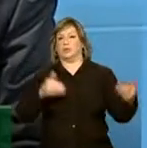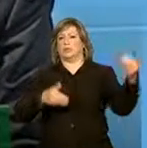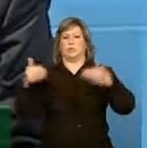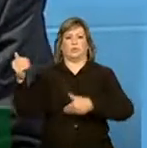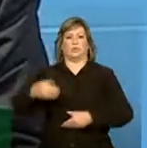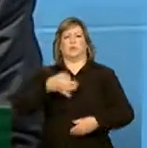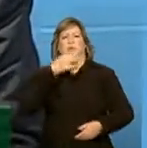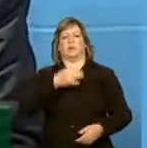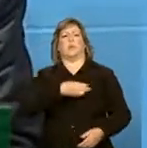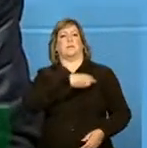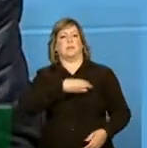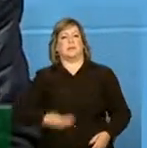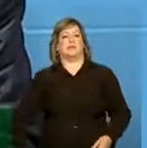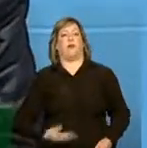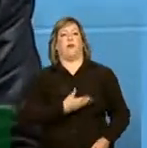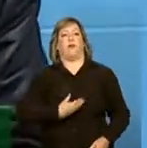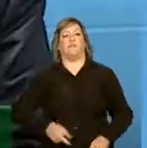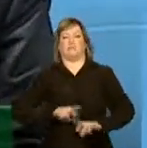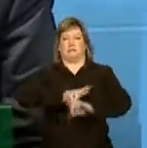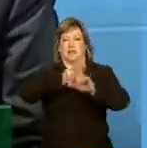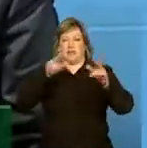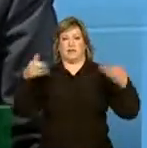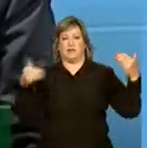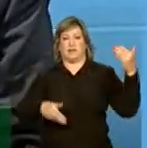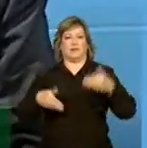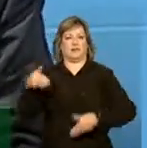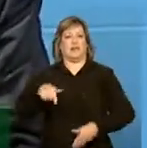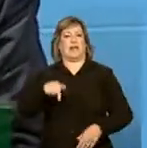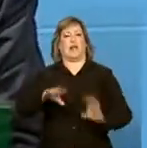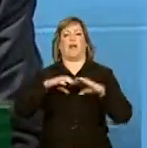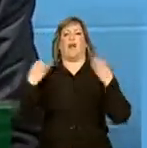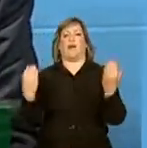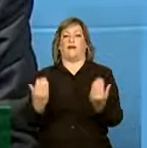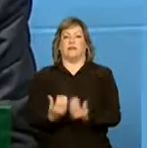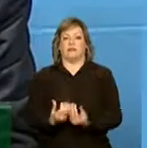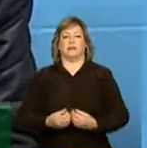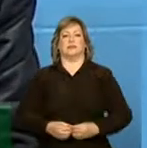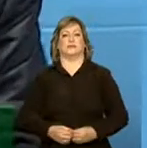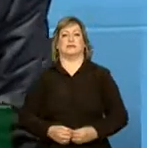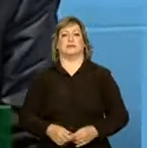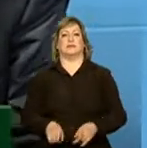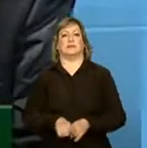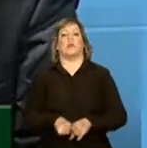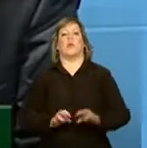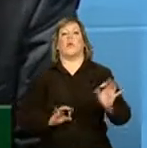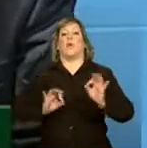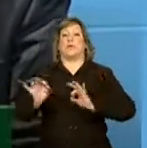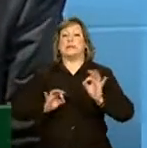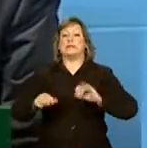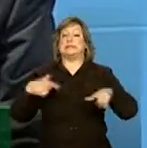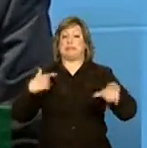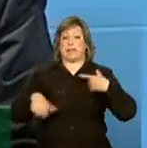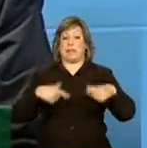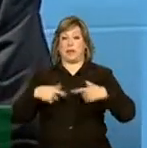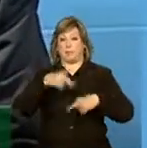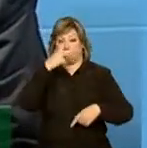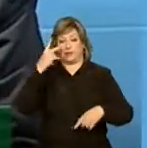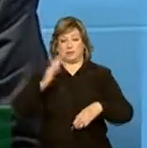diferentes ministros dos governos participantes nesta conferência, das organizações de